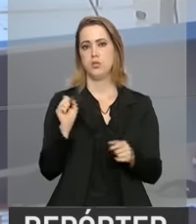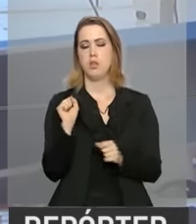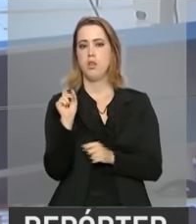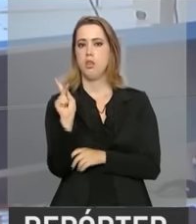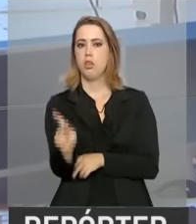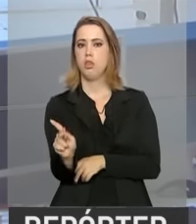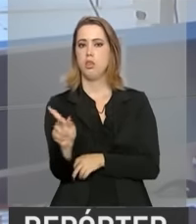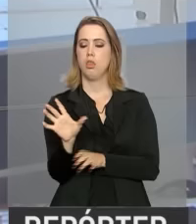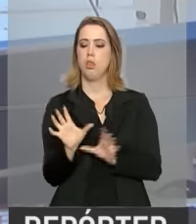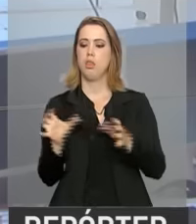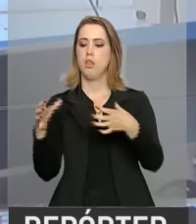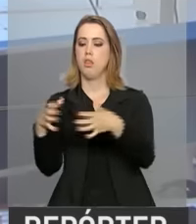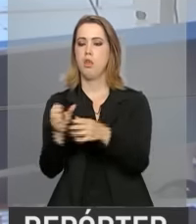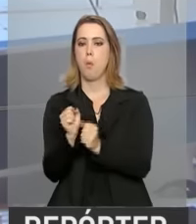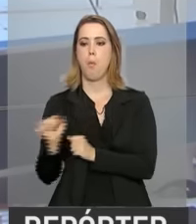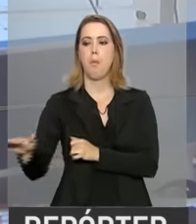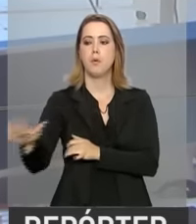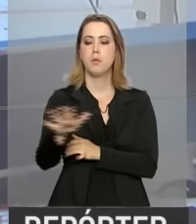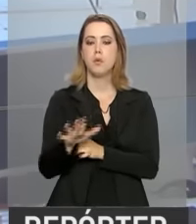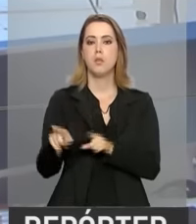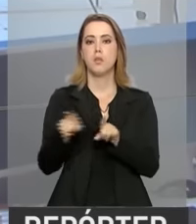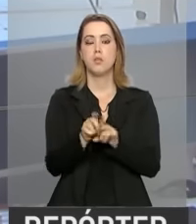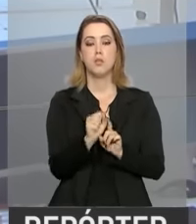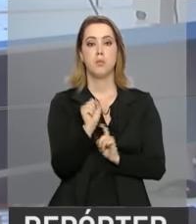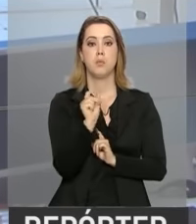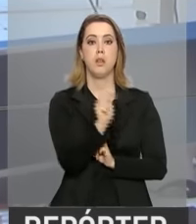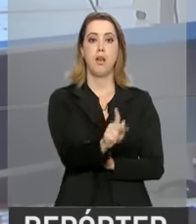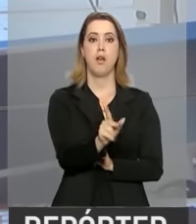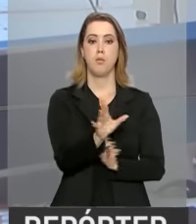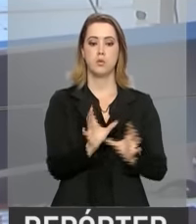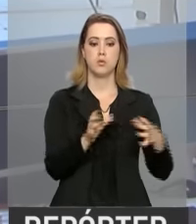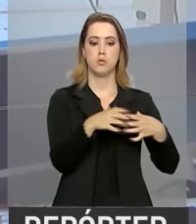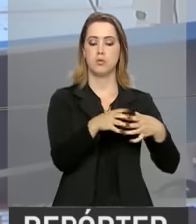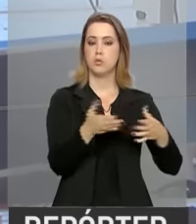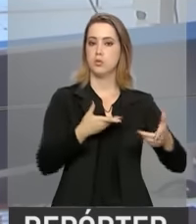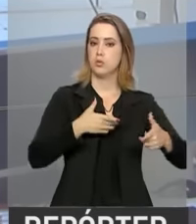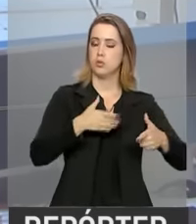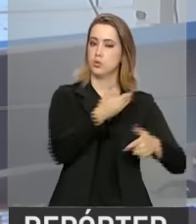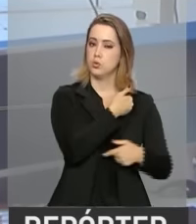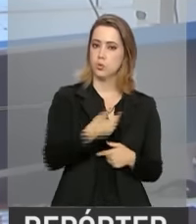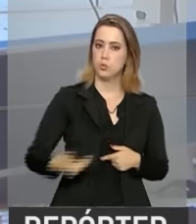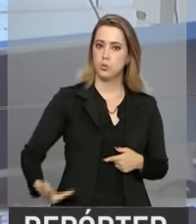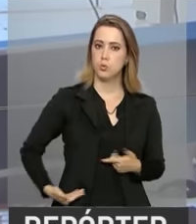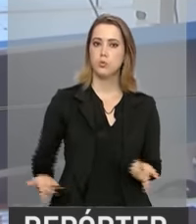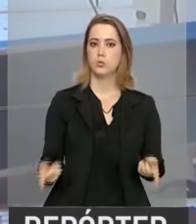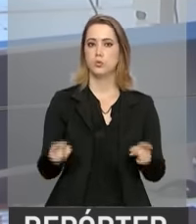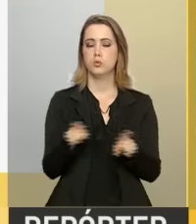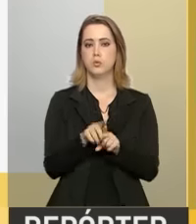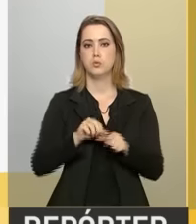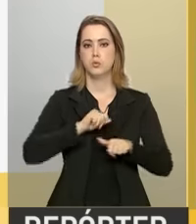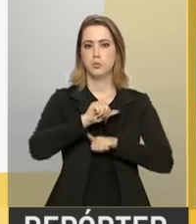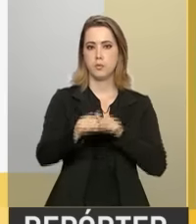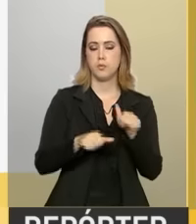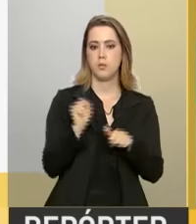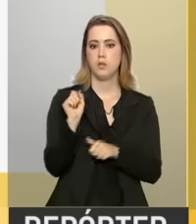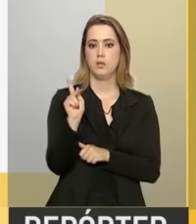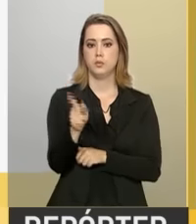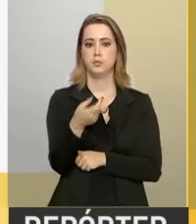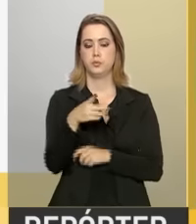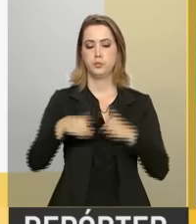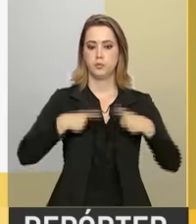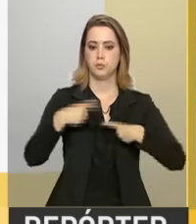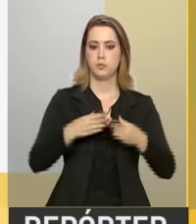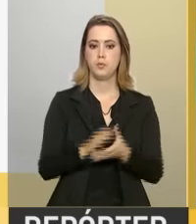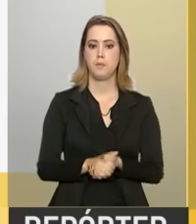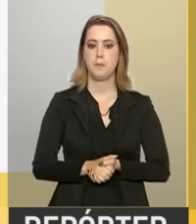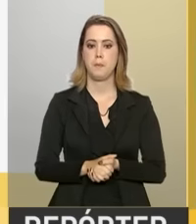Previdência Geral e a de servidores públicos e que deverá haver mudanças na aposentadoria de políticos. Ela será